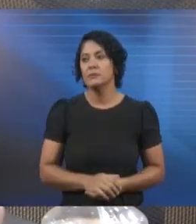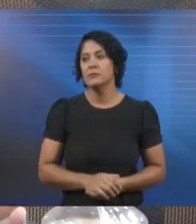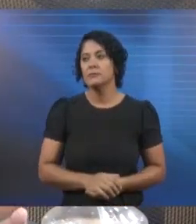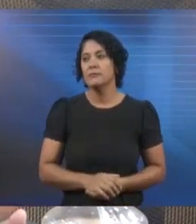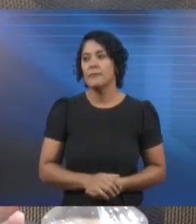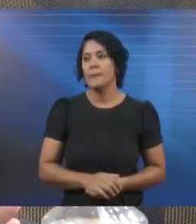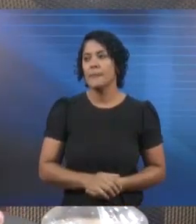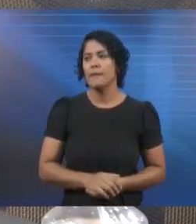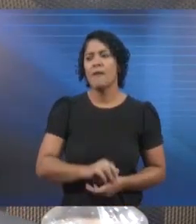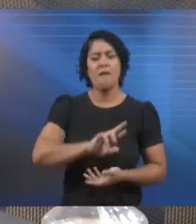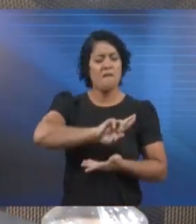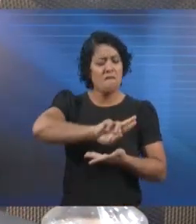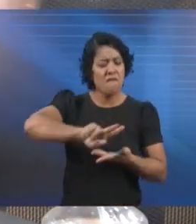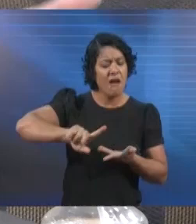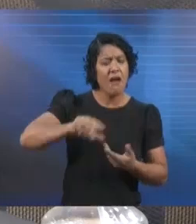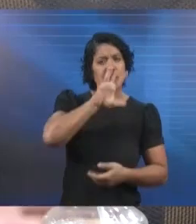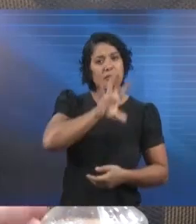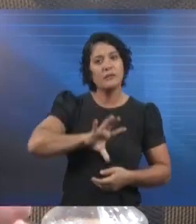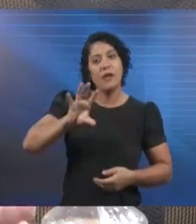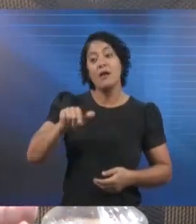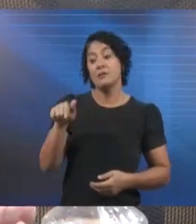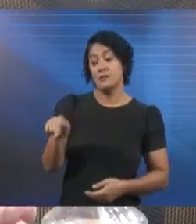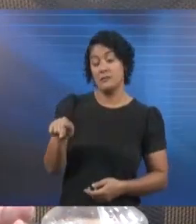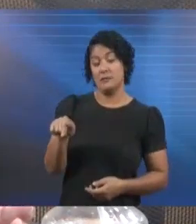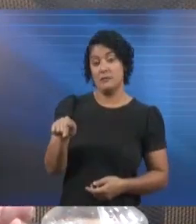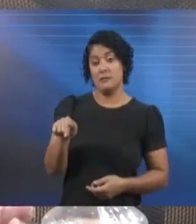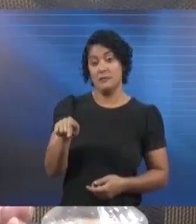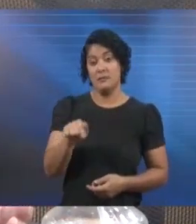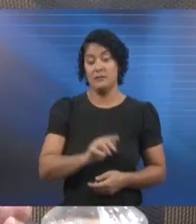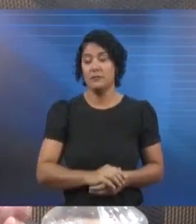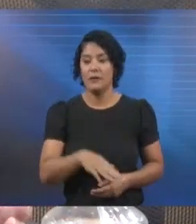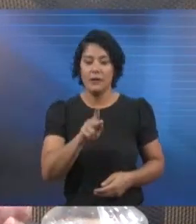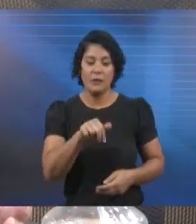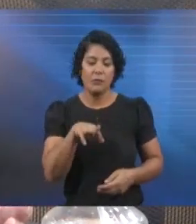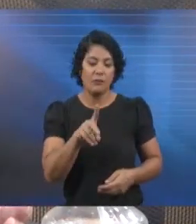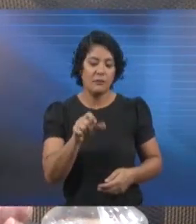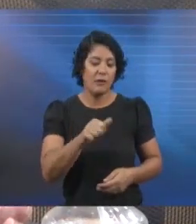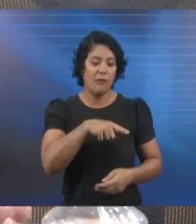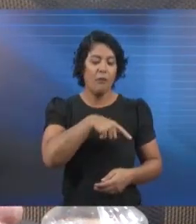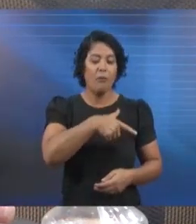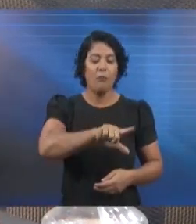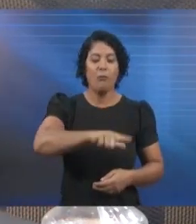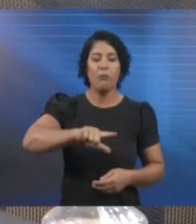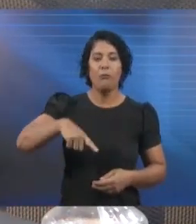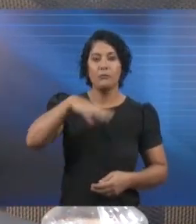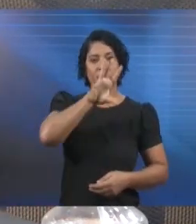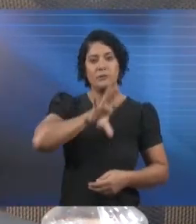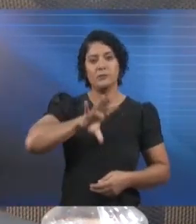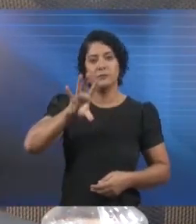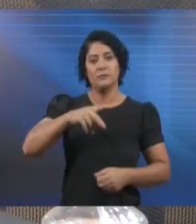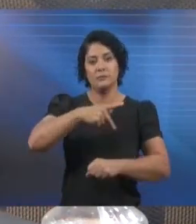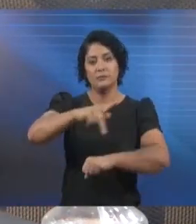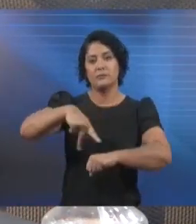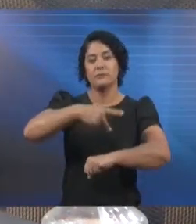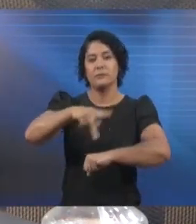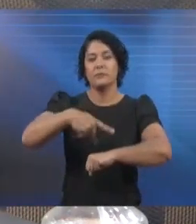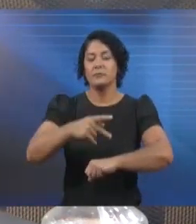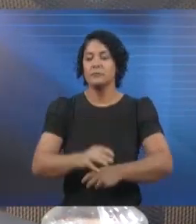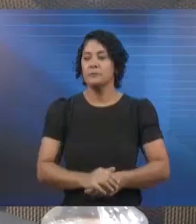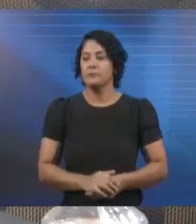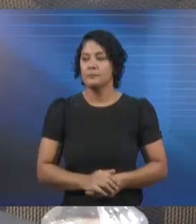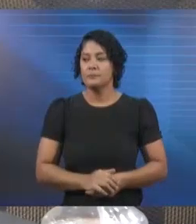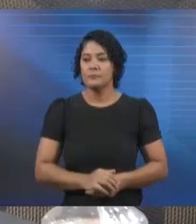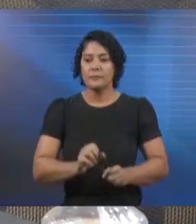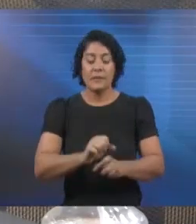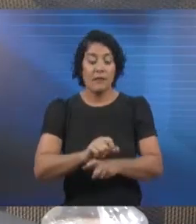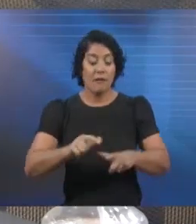diversas outras regiões Já são sete engordas feitas em outras regiões do país e todas elas com um